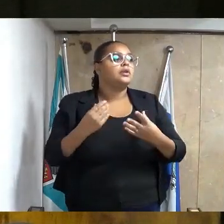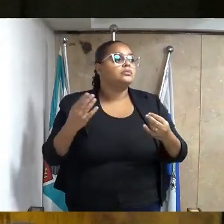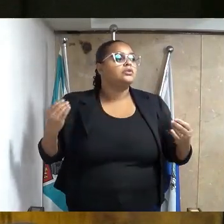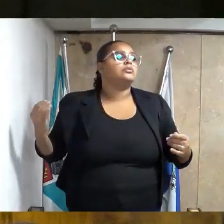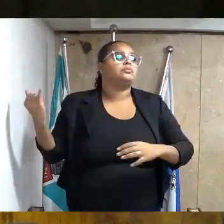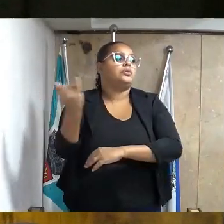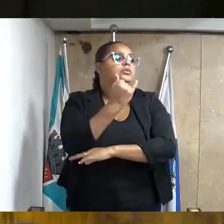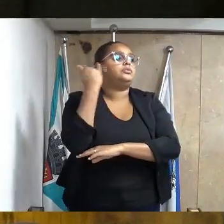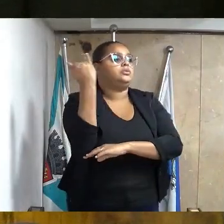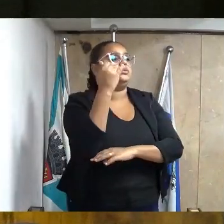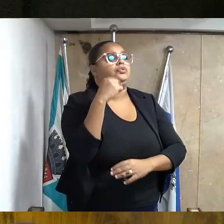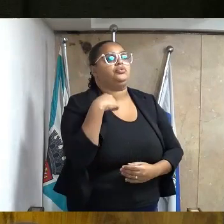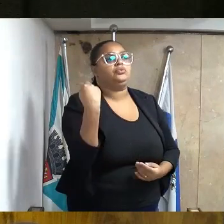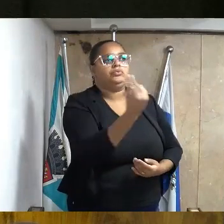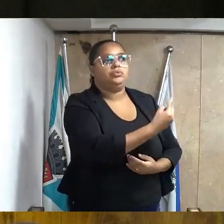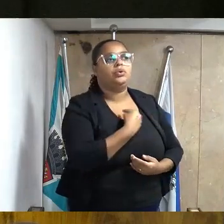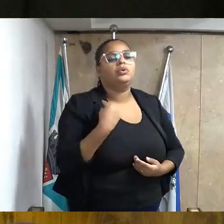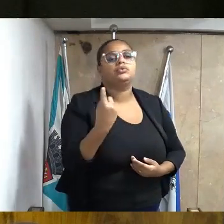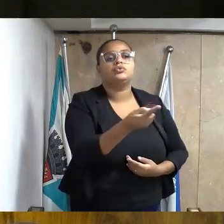nós